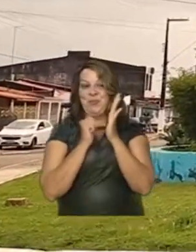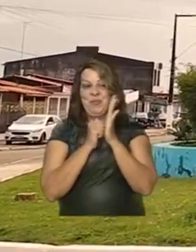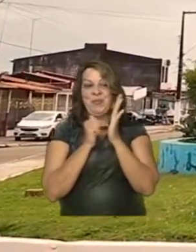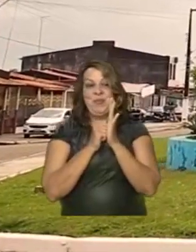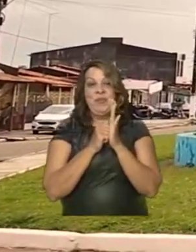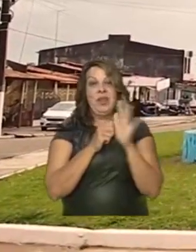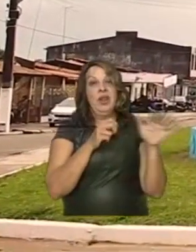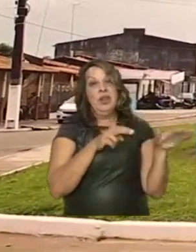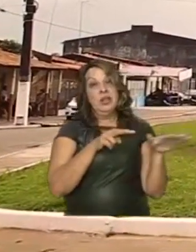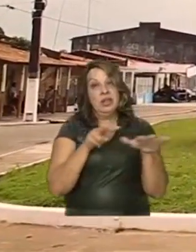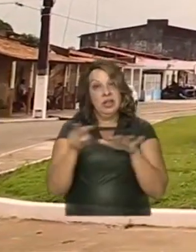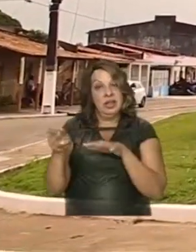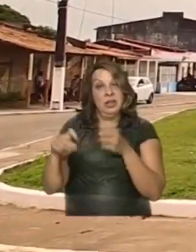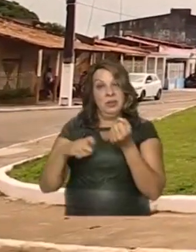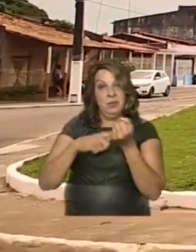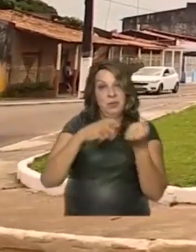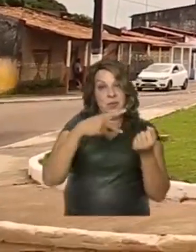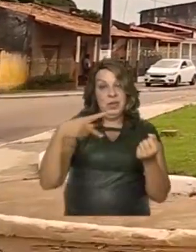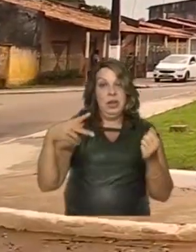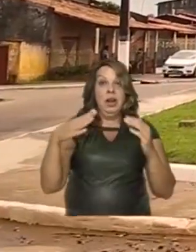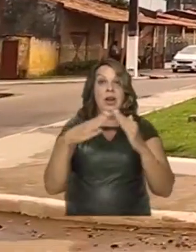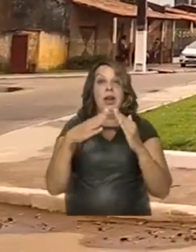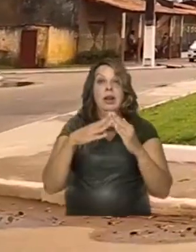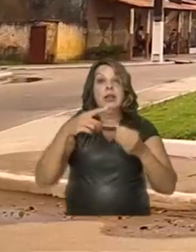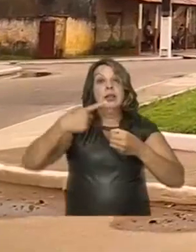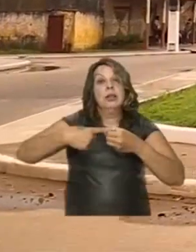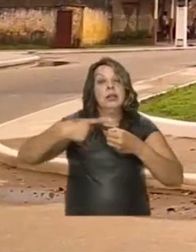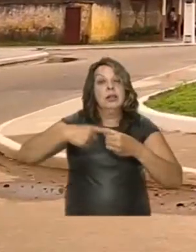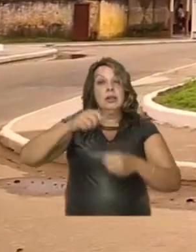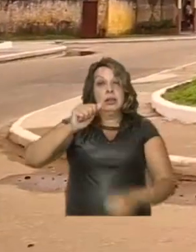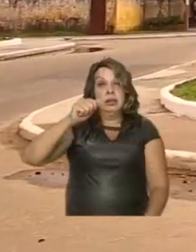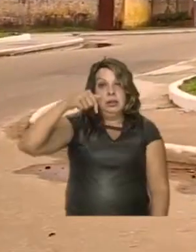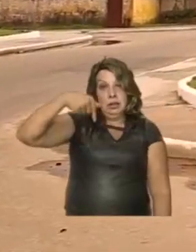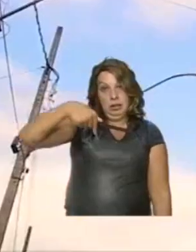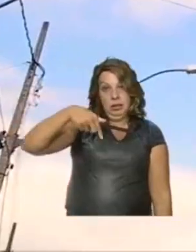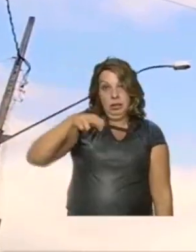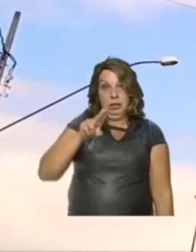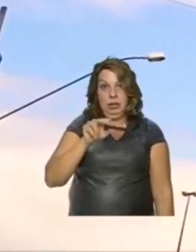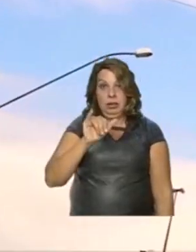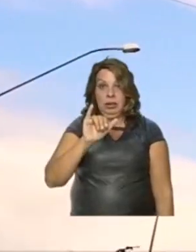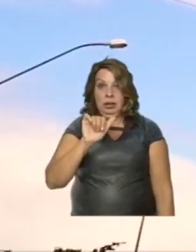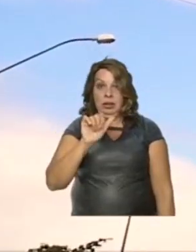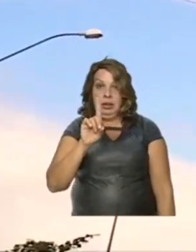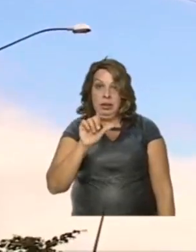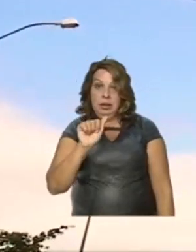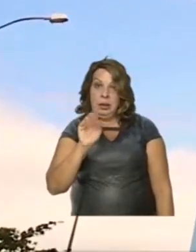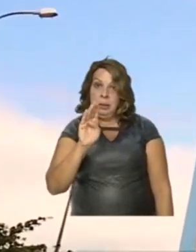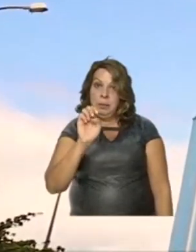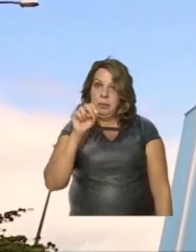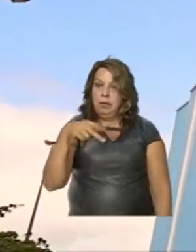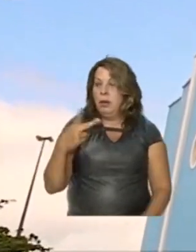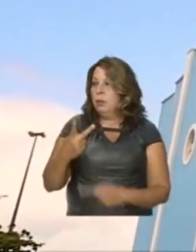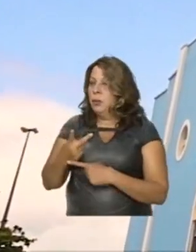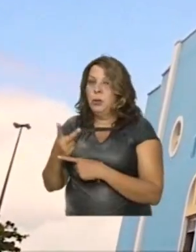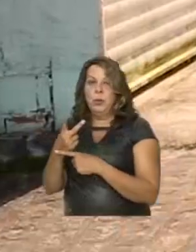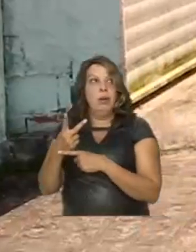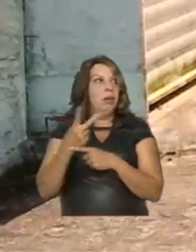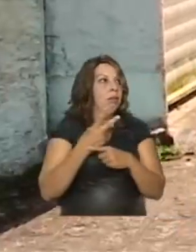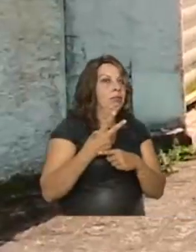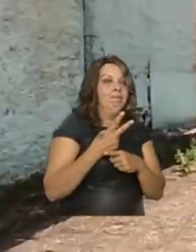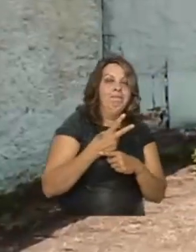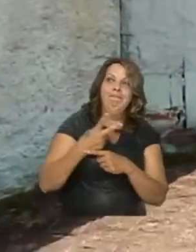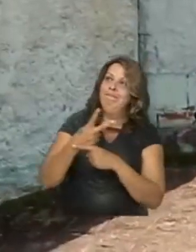E essa semana, o Caju Cap na sua casa está em Aquidaban. E é claro que nós vamos buscar alguma casa com